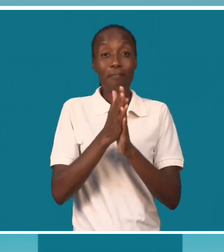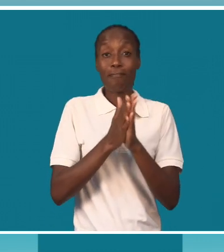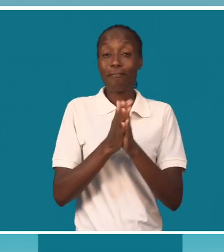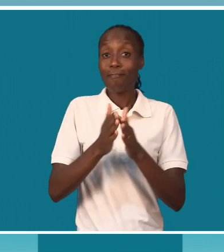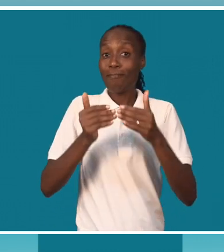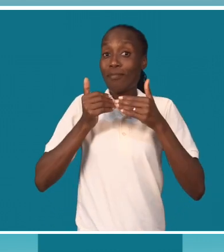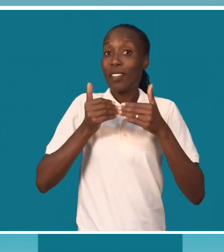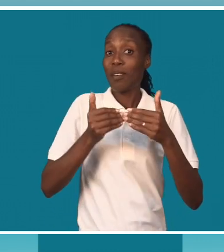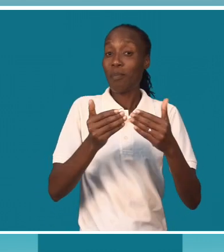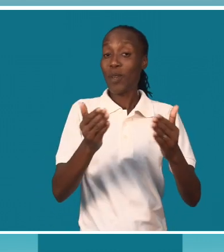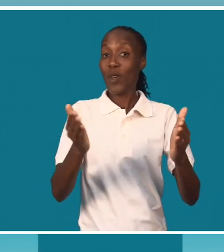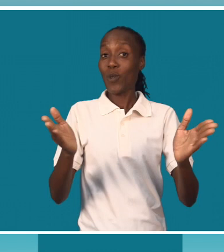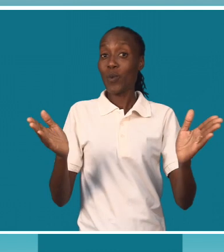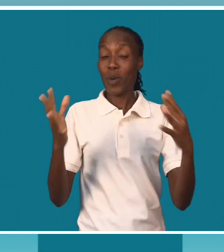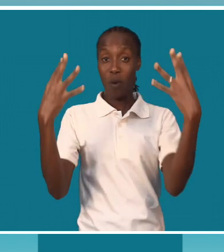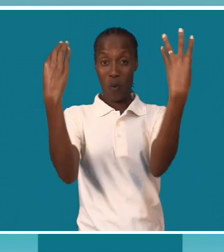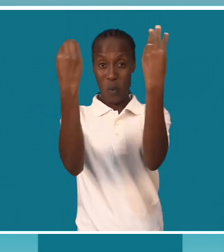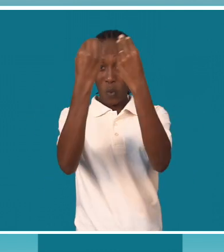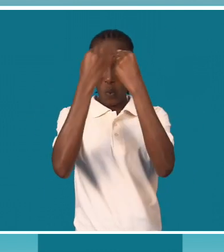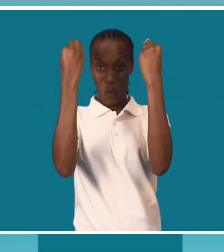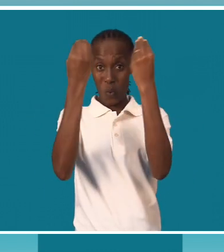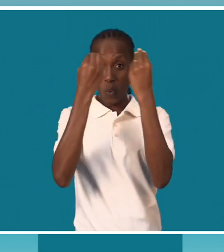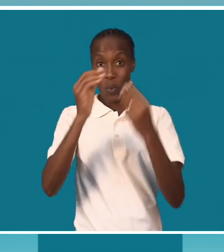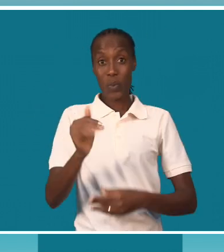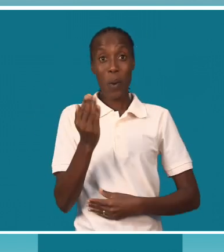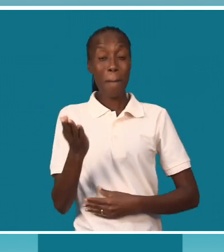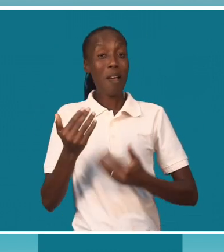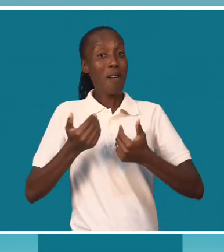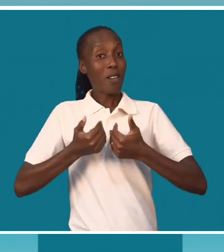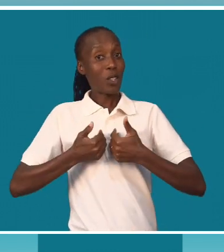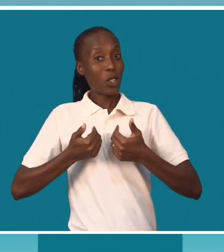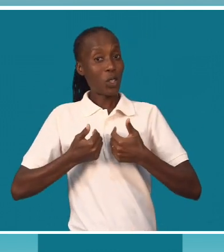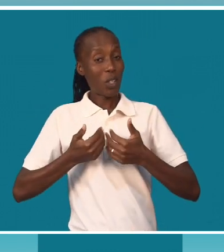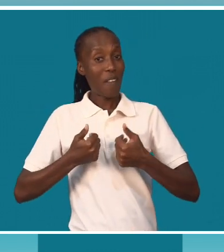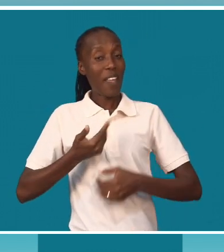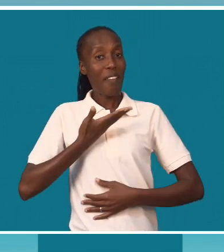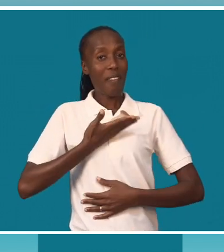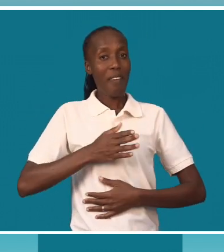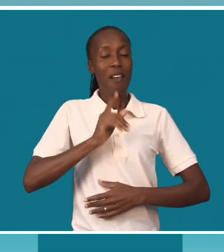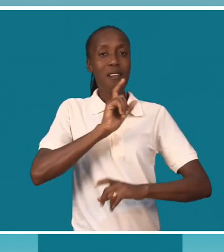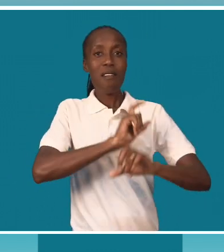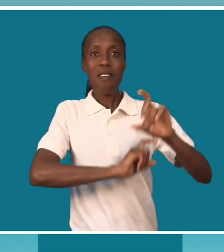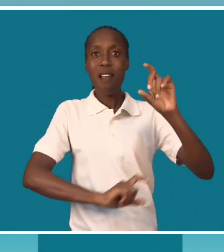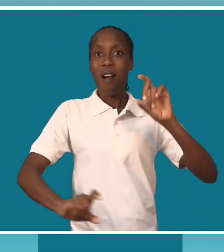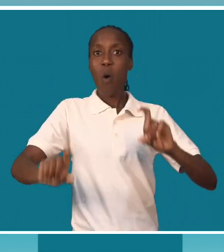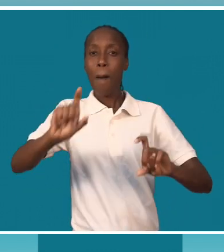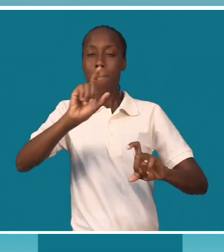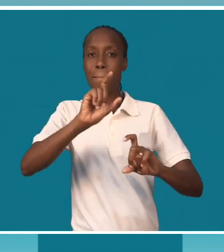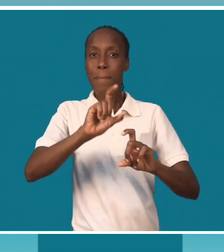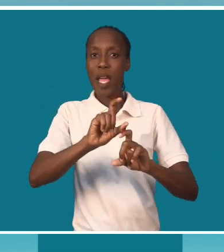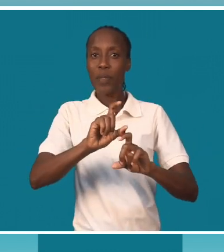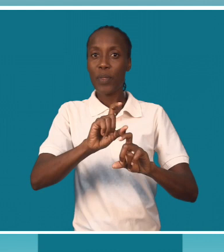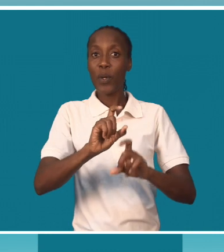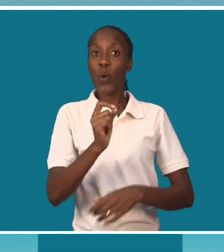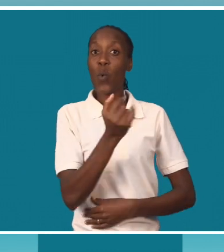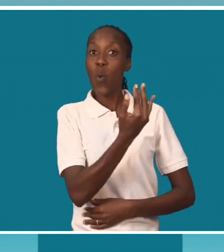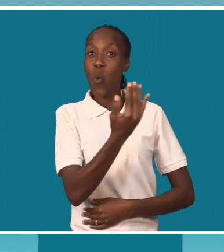cursos para os jovens é que aumente o número de pessoas